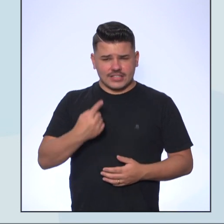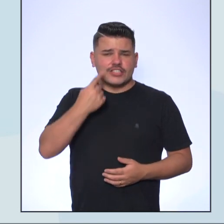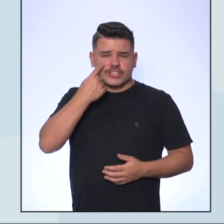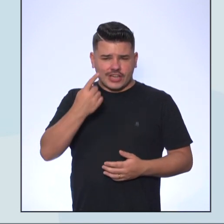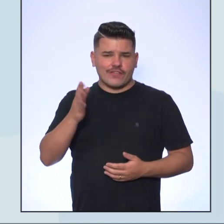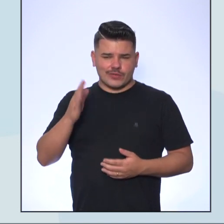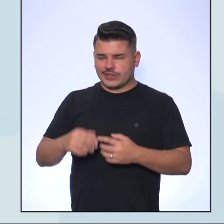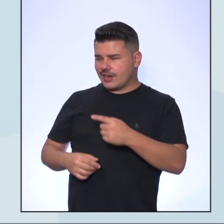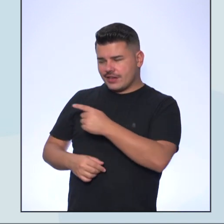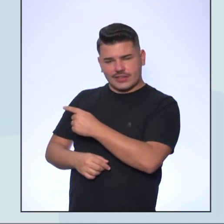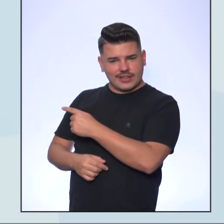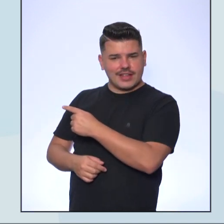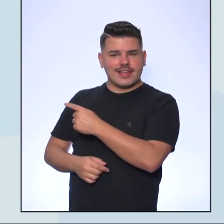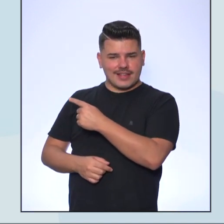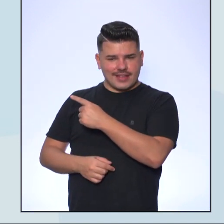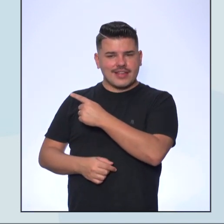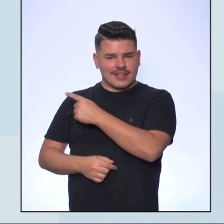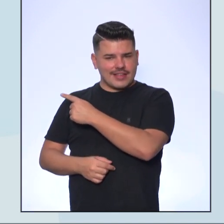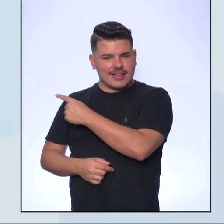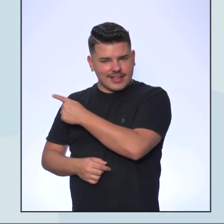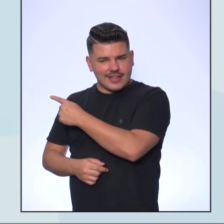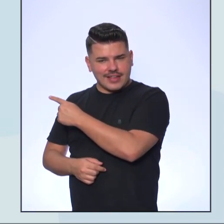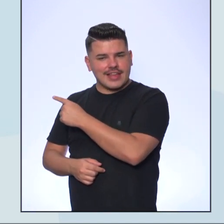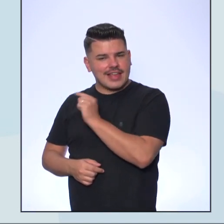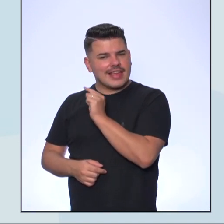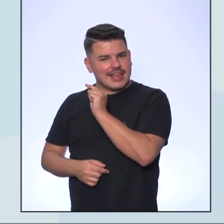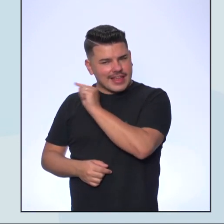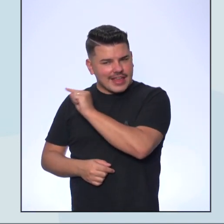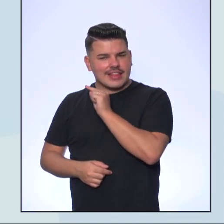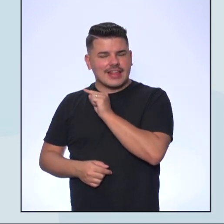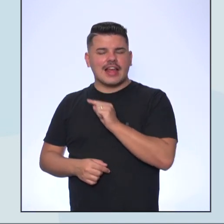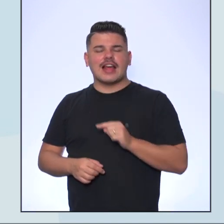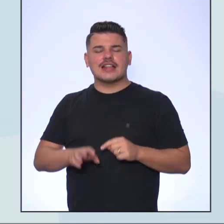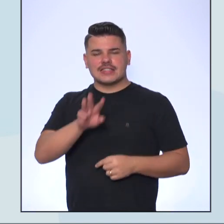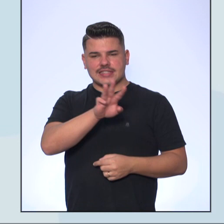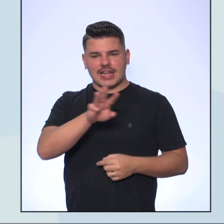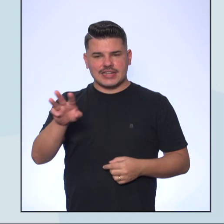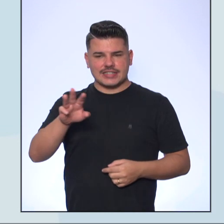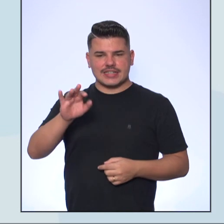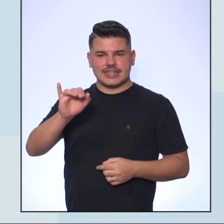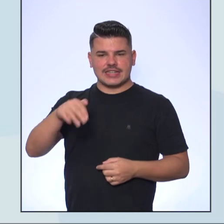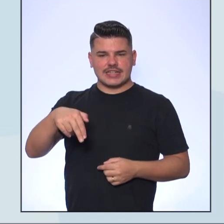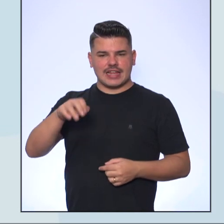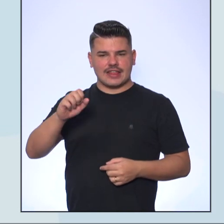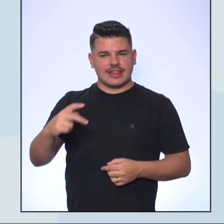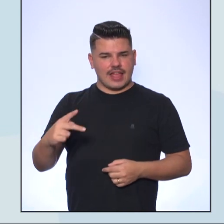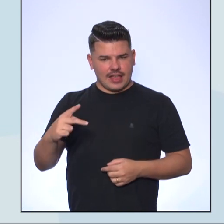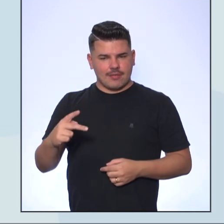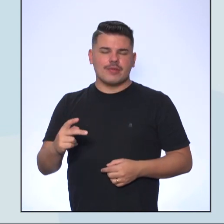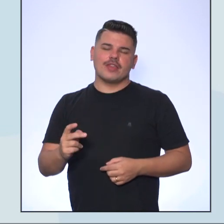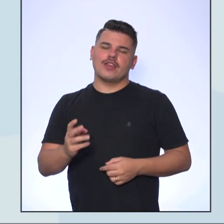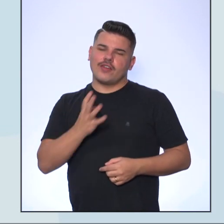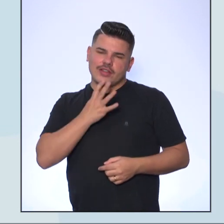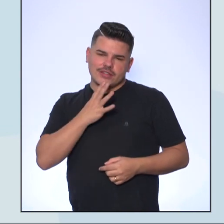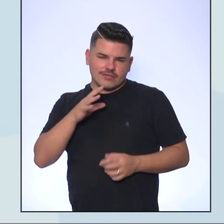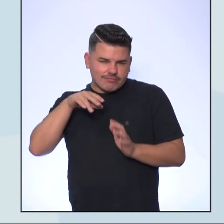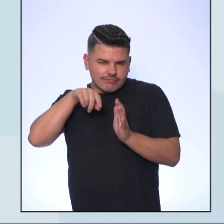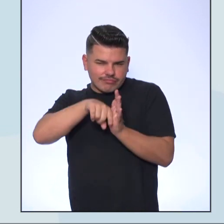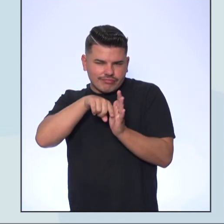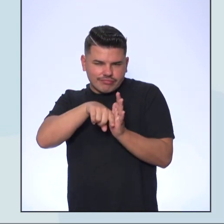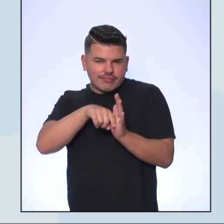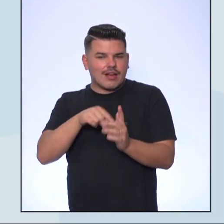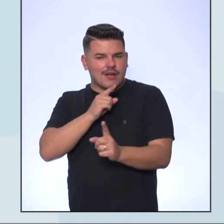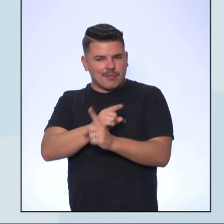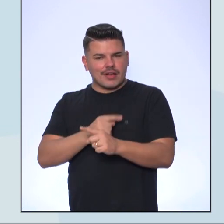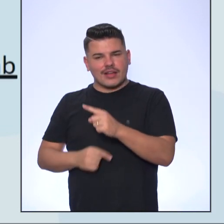você pode entrar nesse endereço caso queira, está tudo no site do INEP, tá? É só você fazer uma busca, quer conhecer, sem problema. Mas talvez tenha um